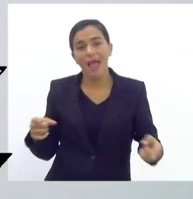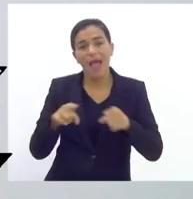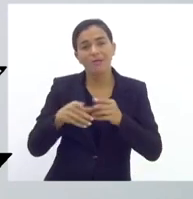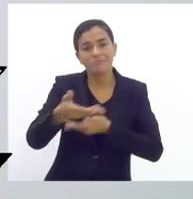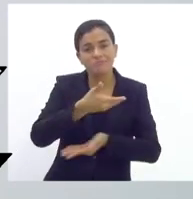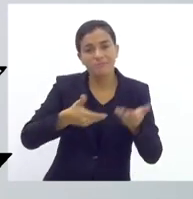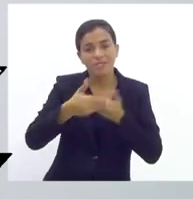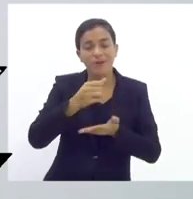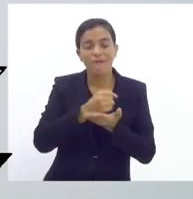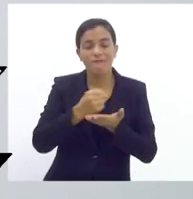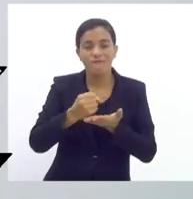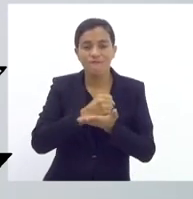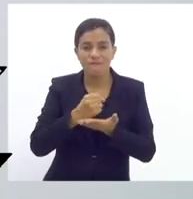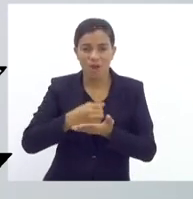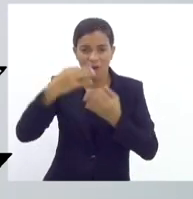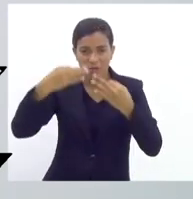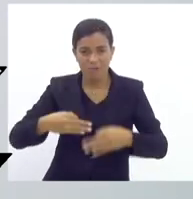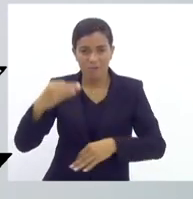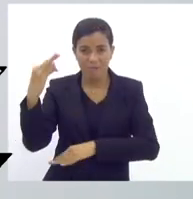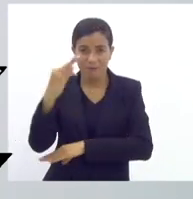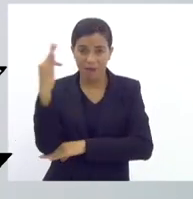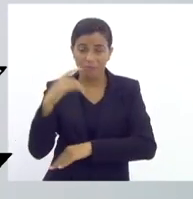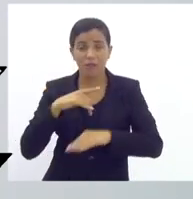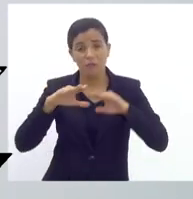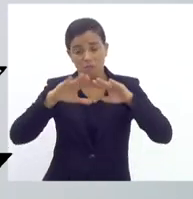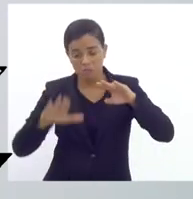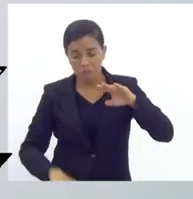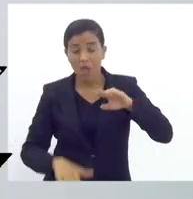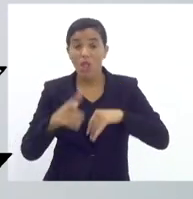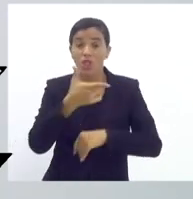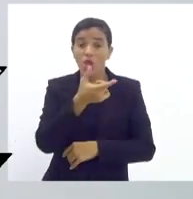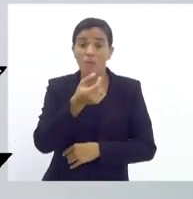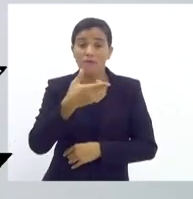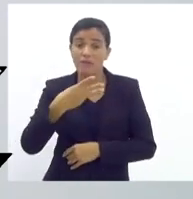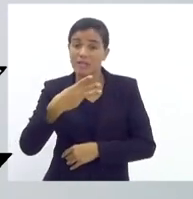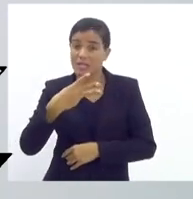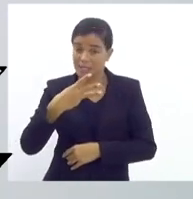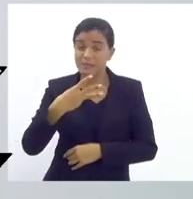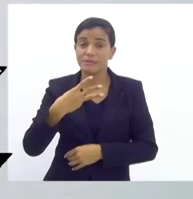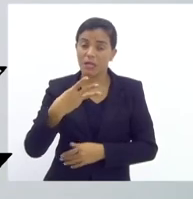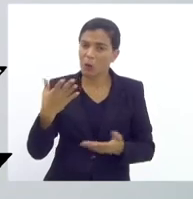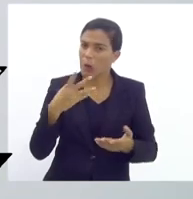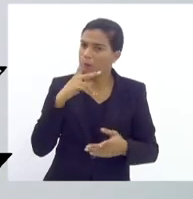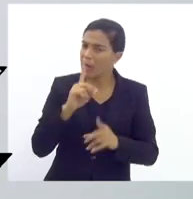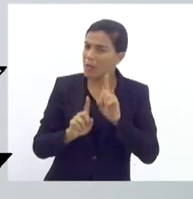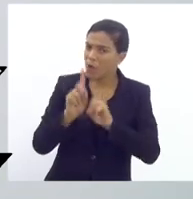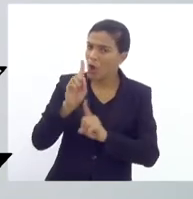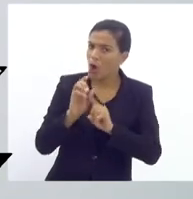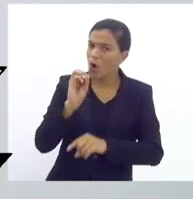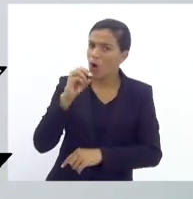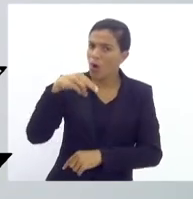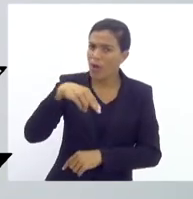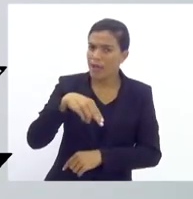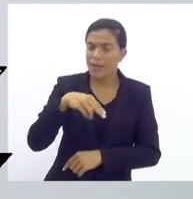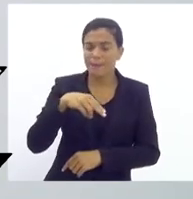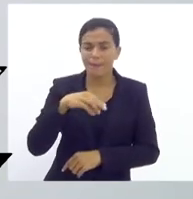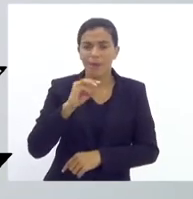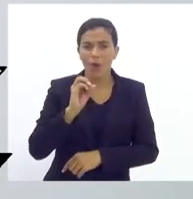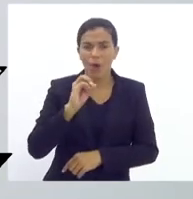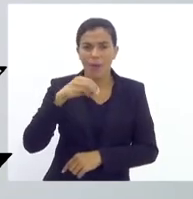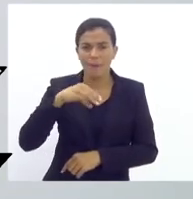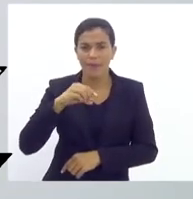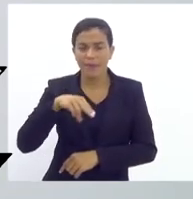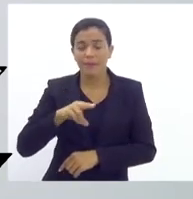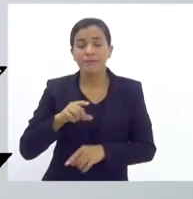em 2022 a gente teve uma queda grande Parece que em 2023 eu acho que é um dado inclusive da om a gente teve uma